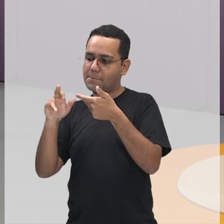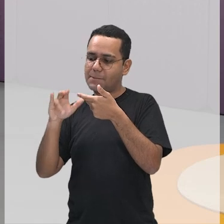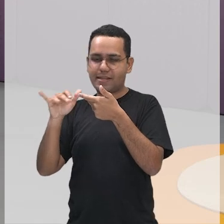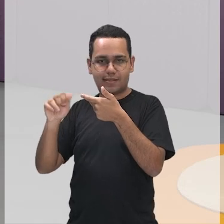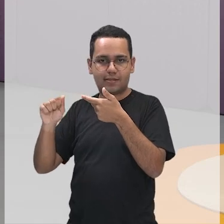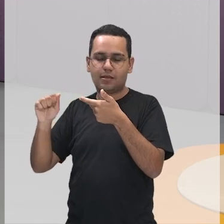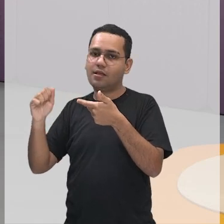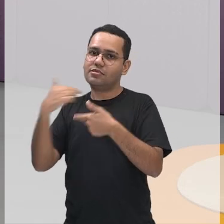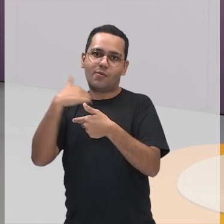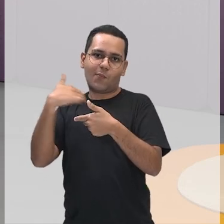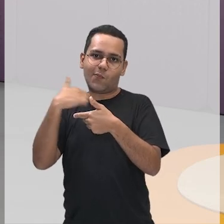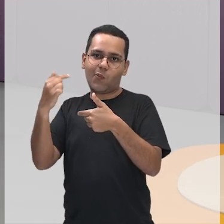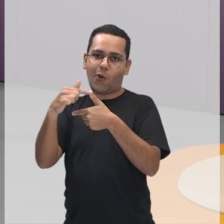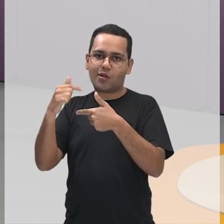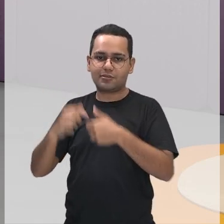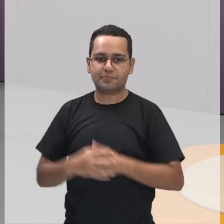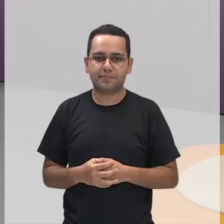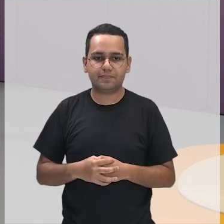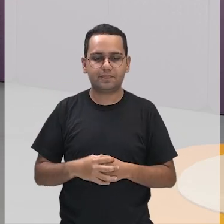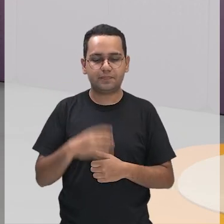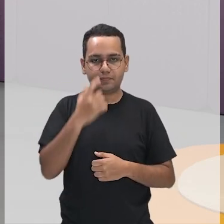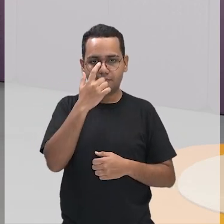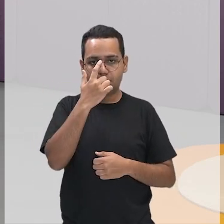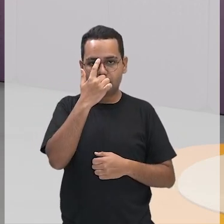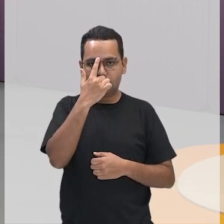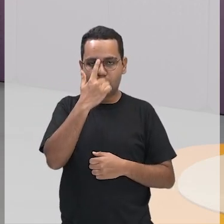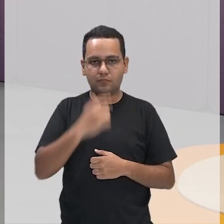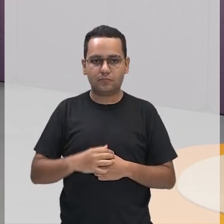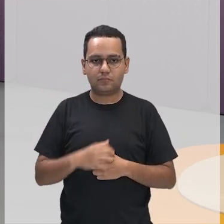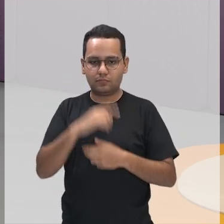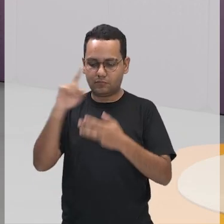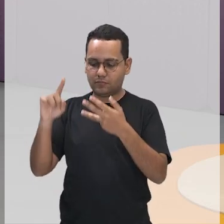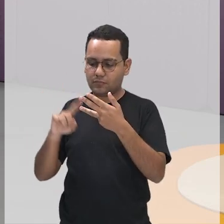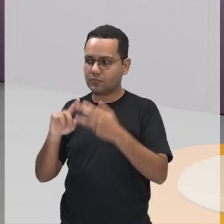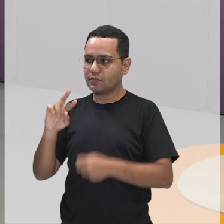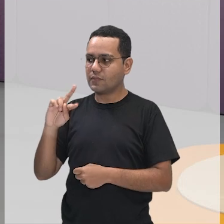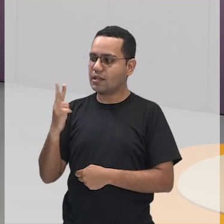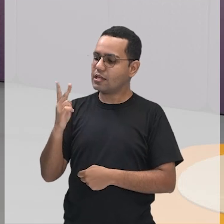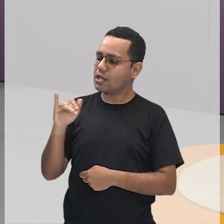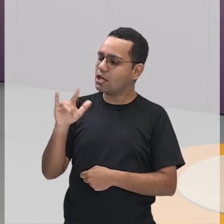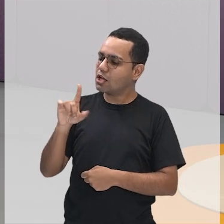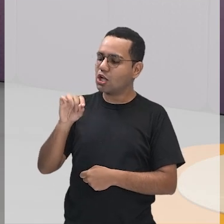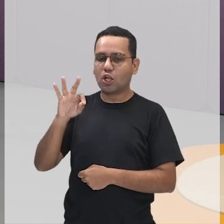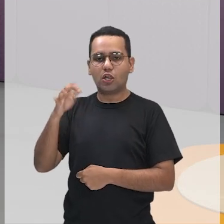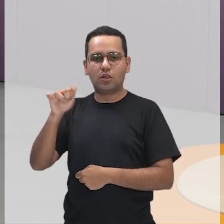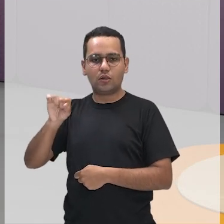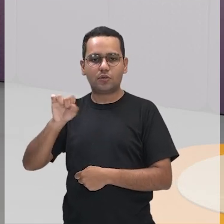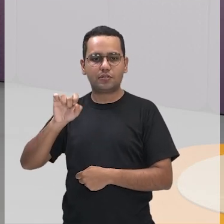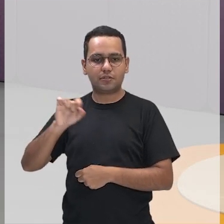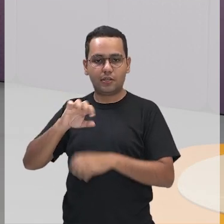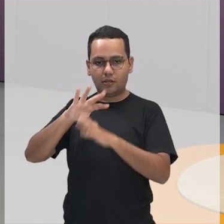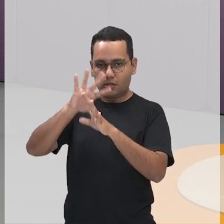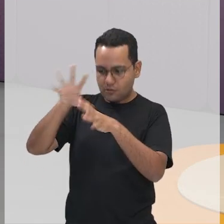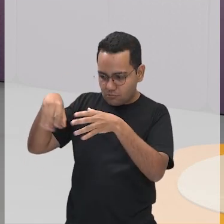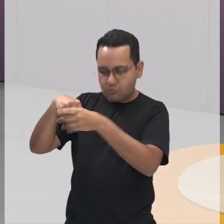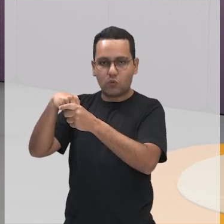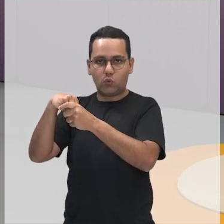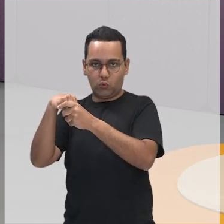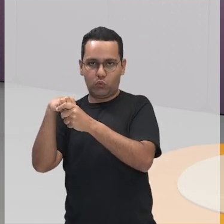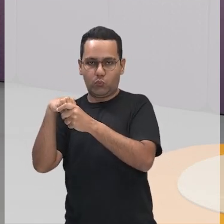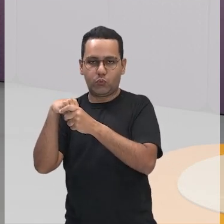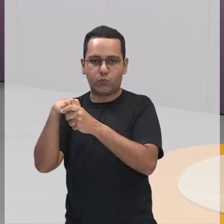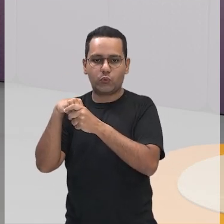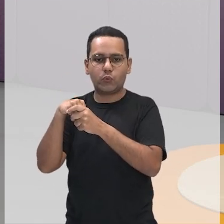que comandam a sociedade. E temos, por fim, então, aí os ilotas, eram os integrantes da população servil,